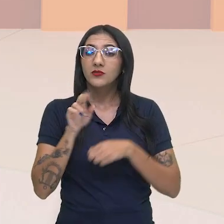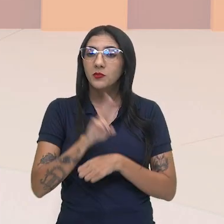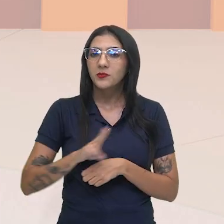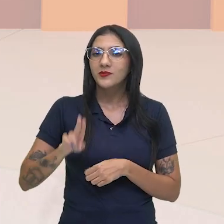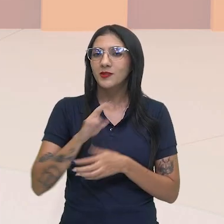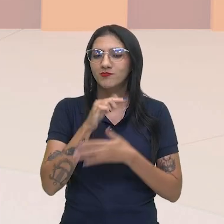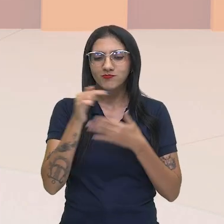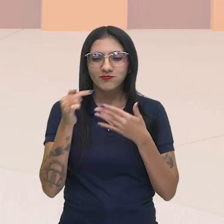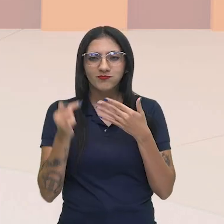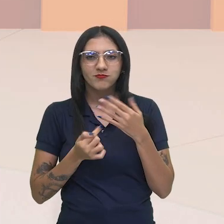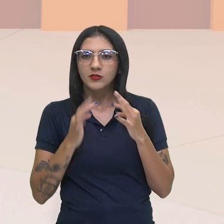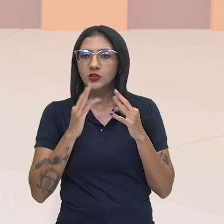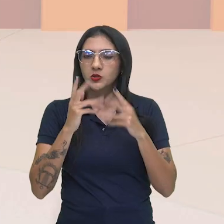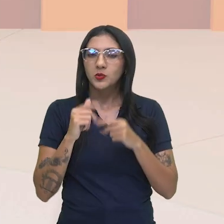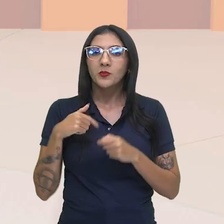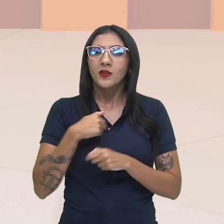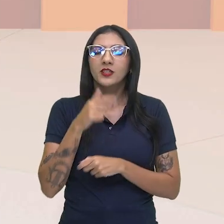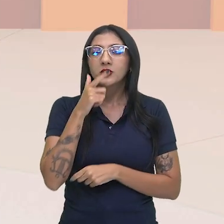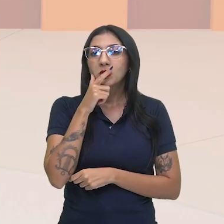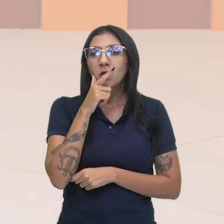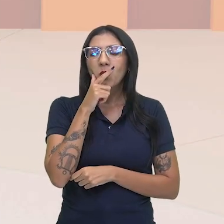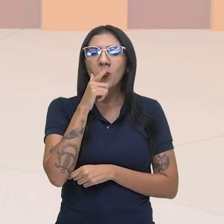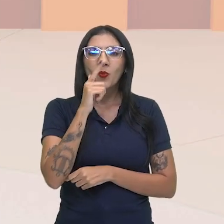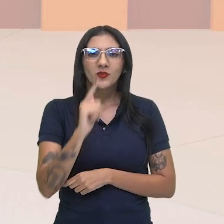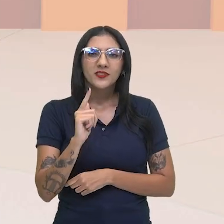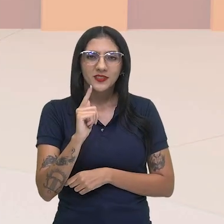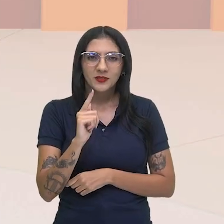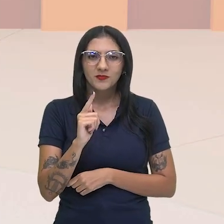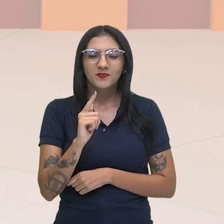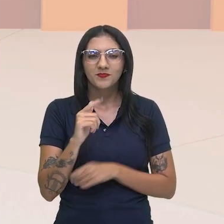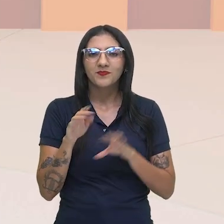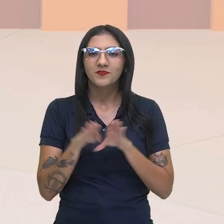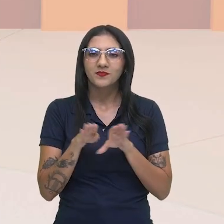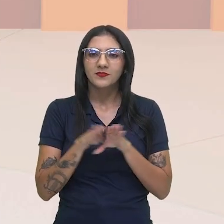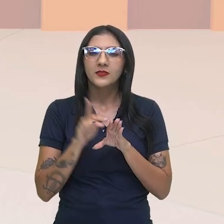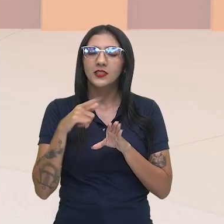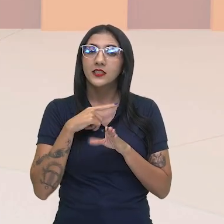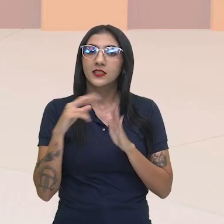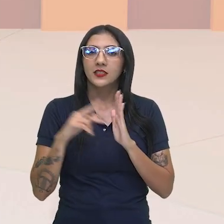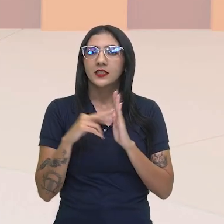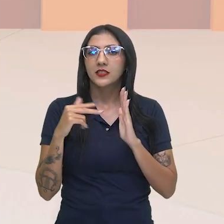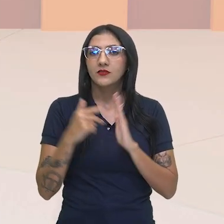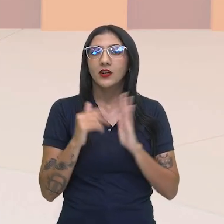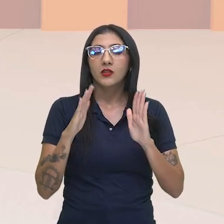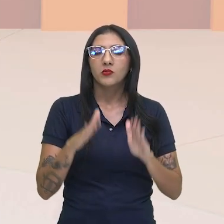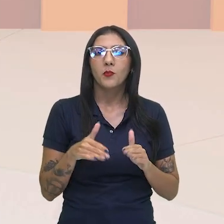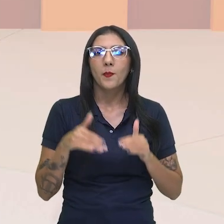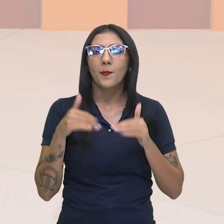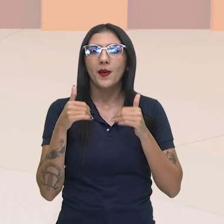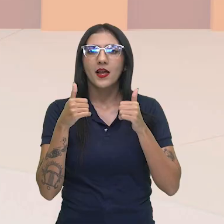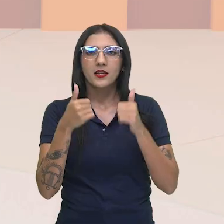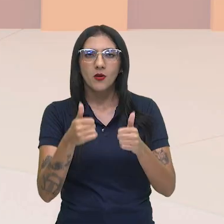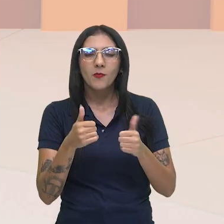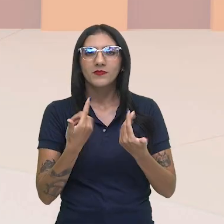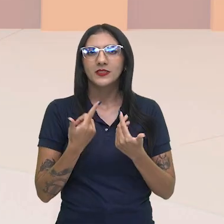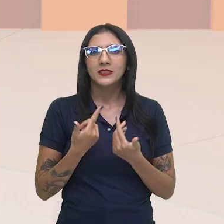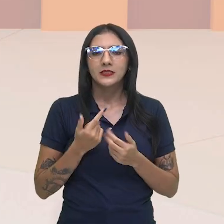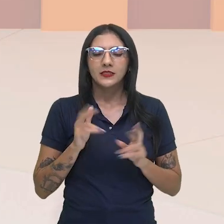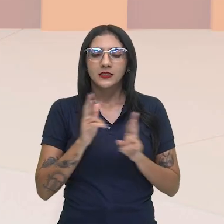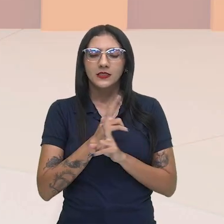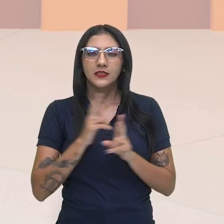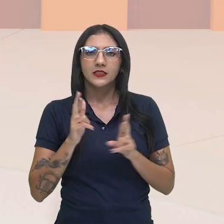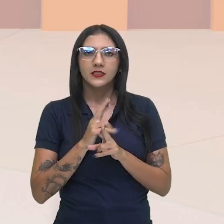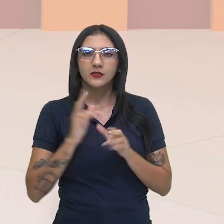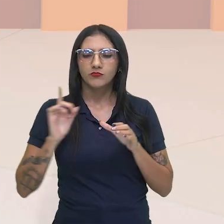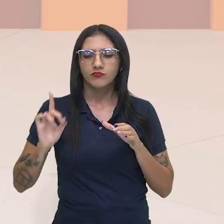fundamentais para que a gente consiga, né, dar esse sentido maior, esse sentido melhor de pertencimento a